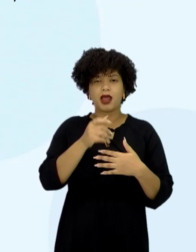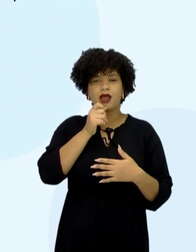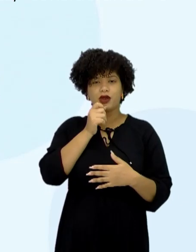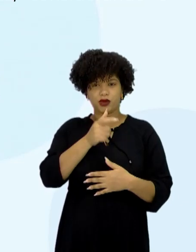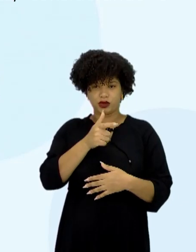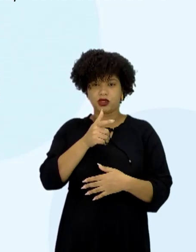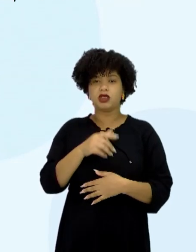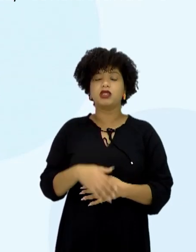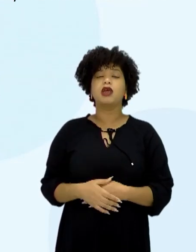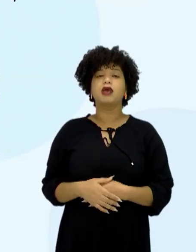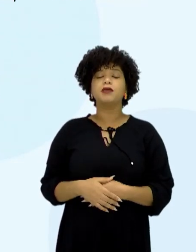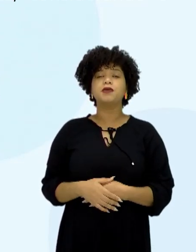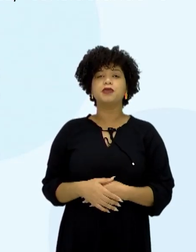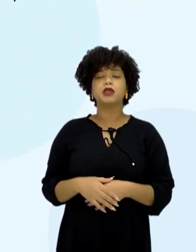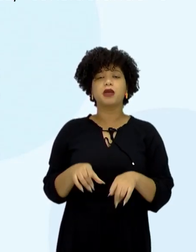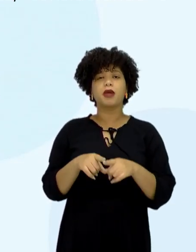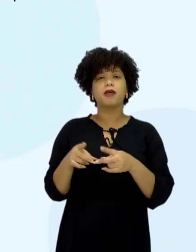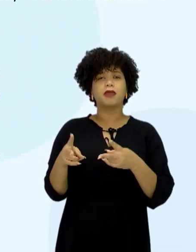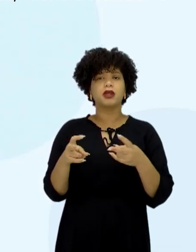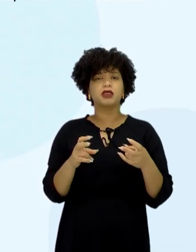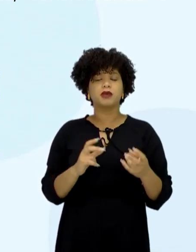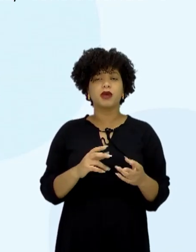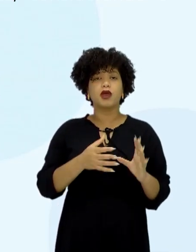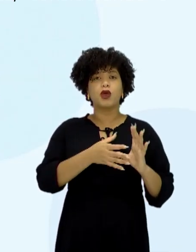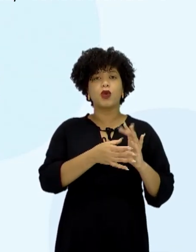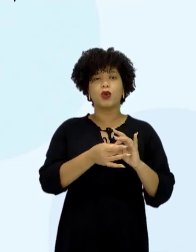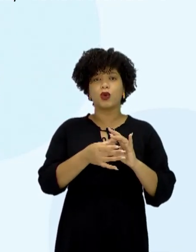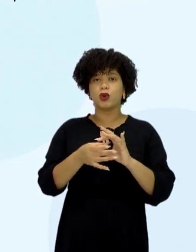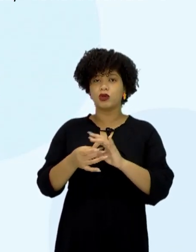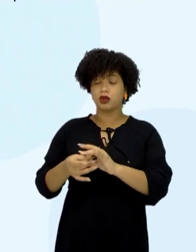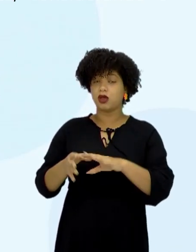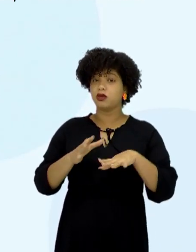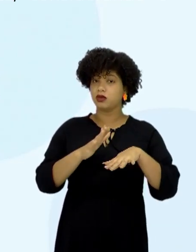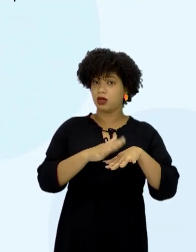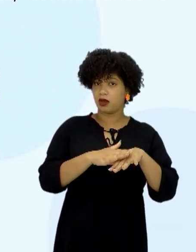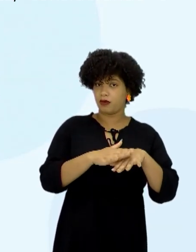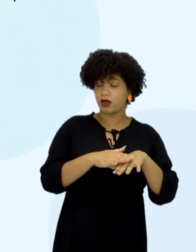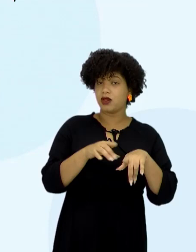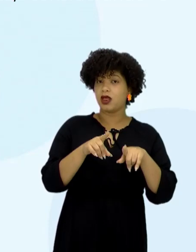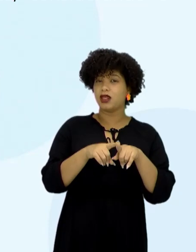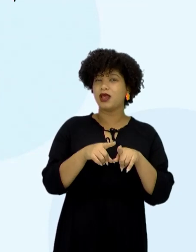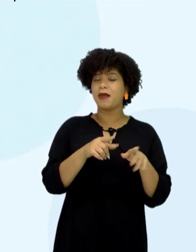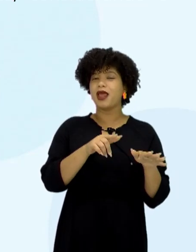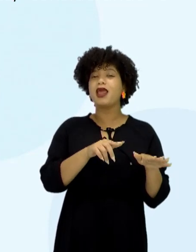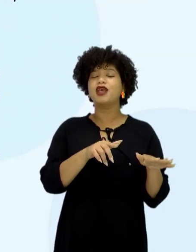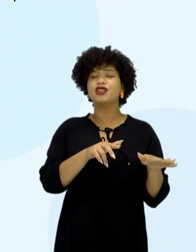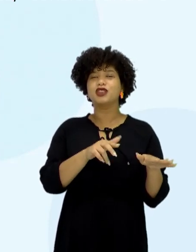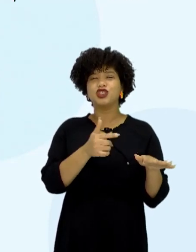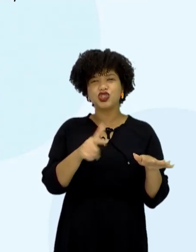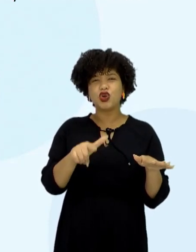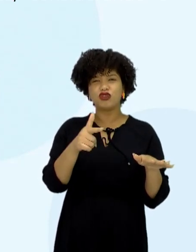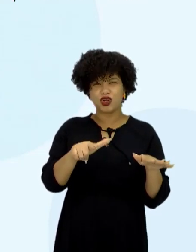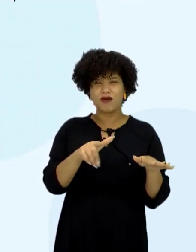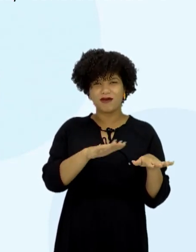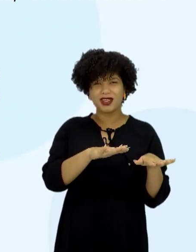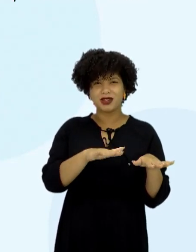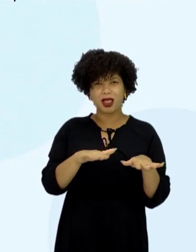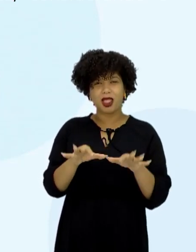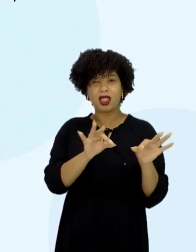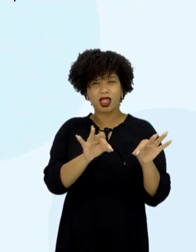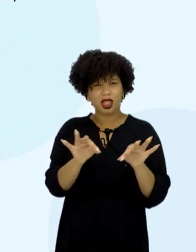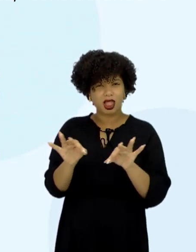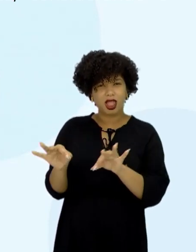produções, considerando o contexto de produção e as regularidades do gênero textual em termos de